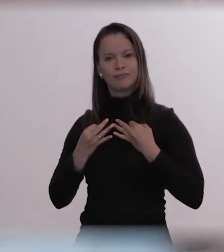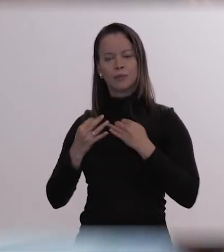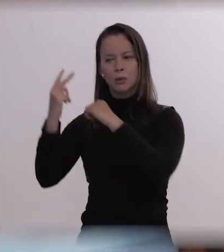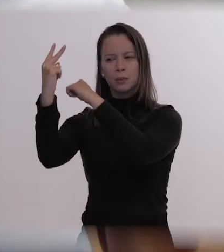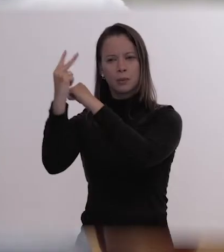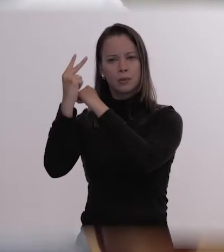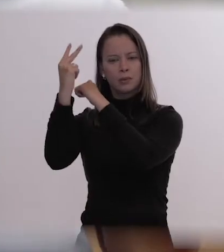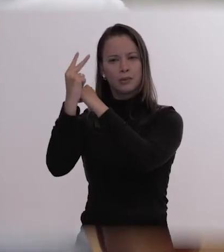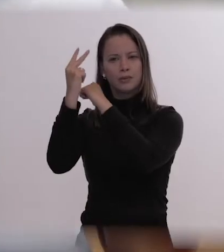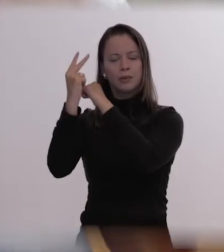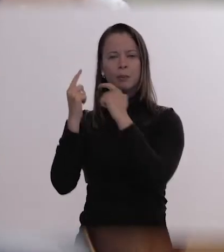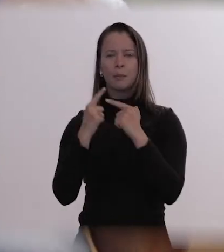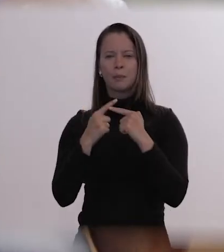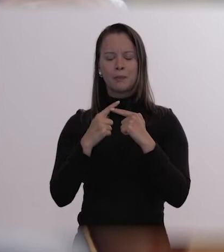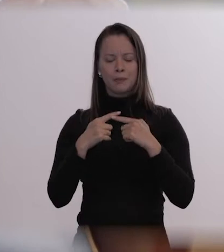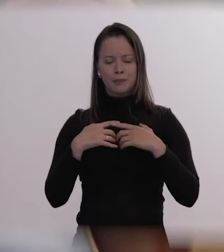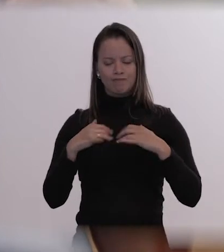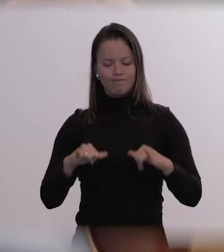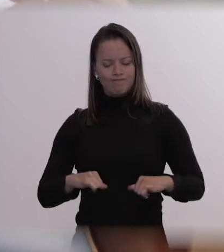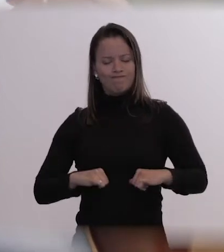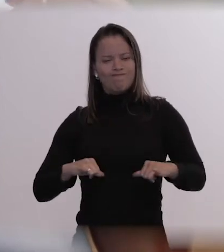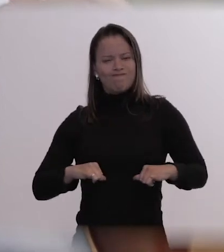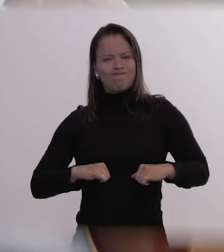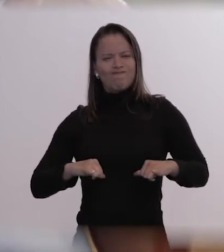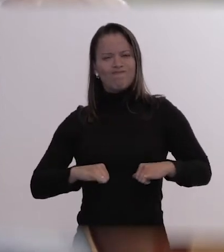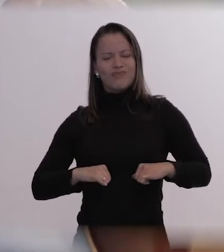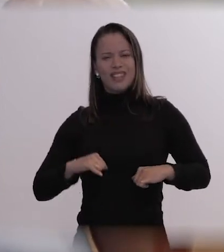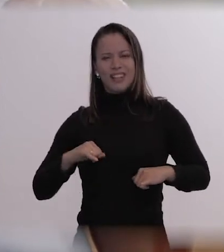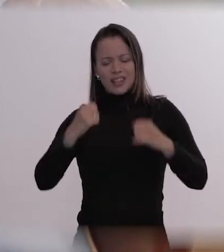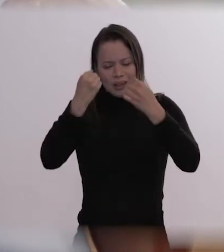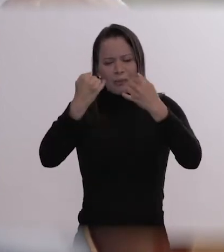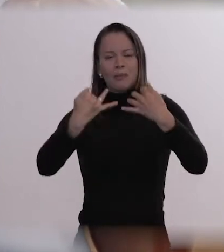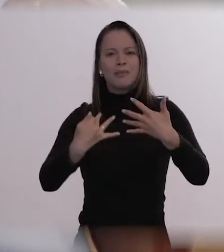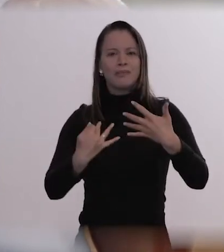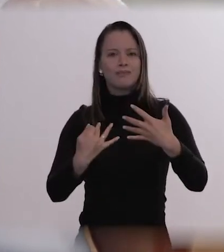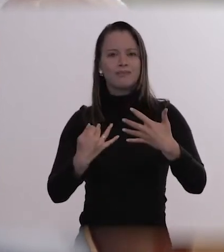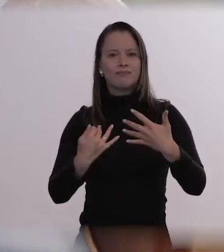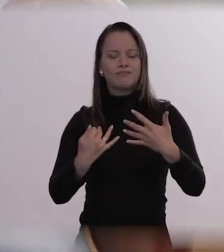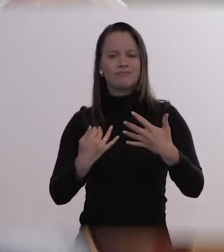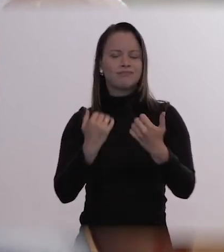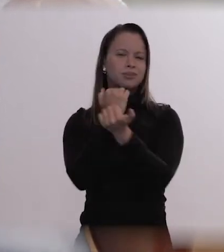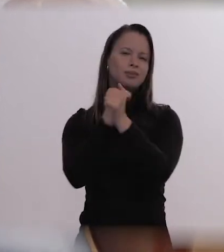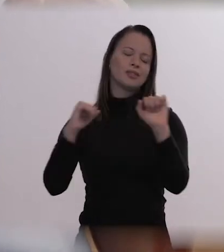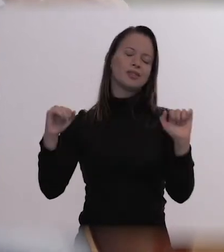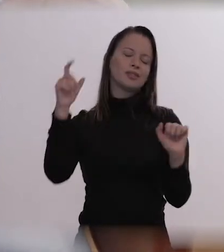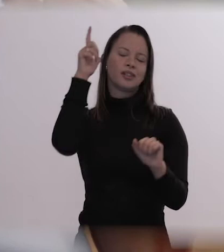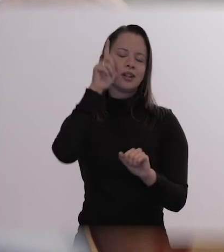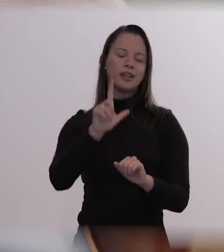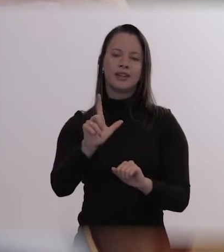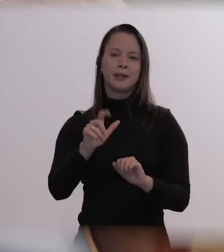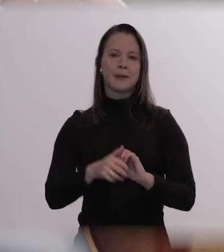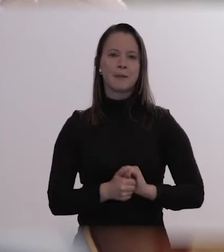acalentar. Porque a dor é uma dor que é difícil explicar essa dor que a gente sente,